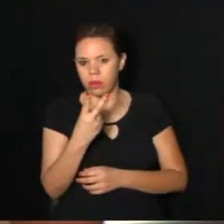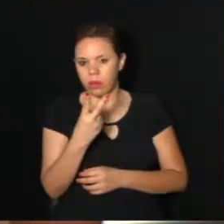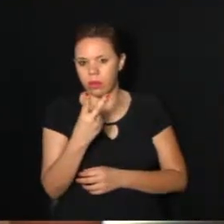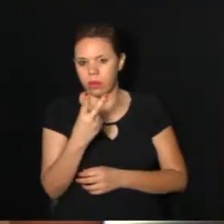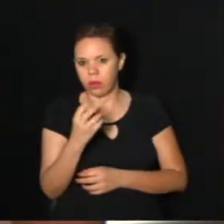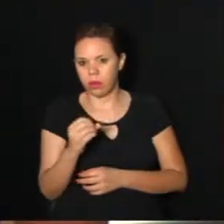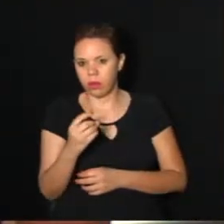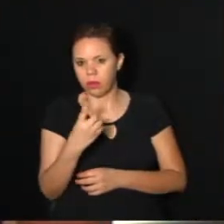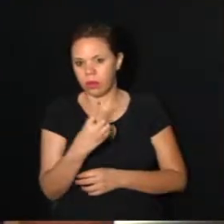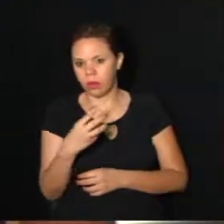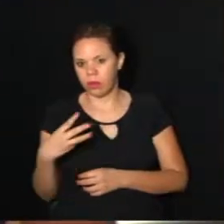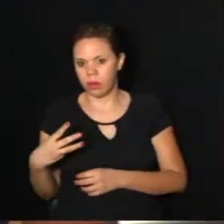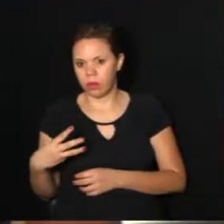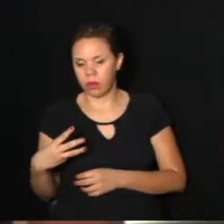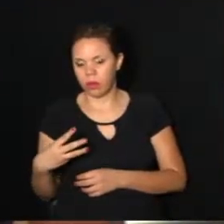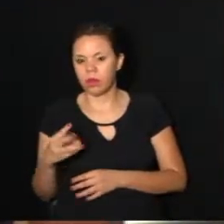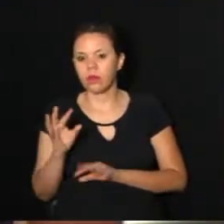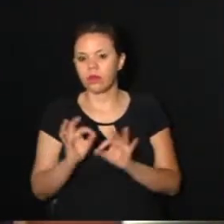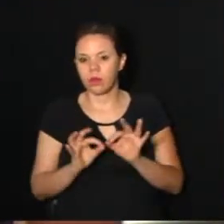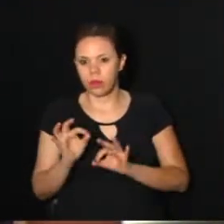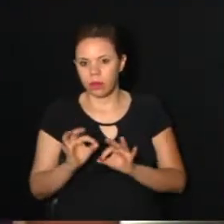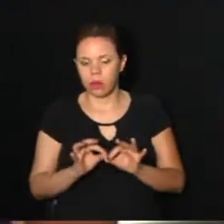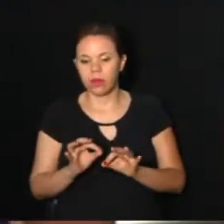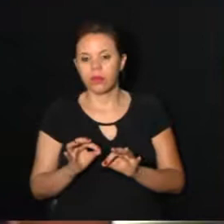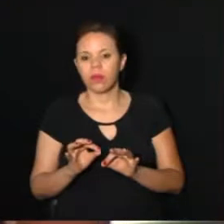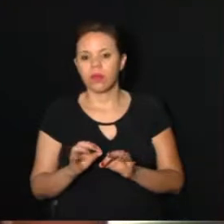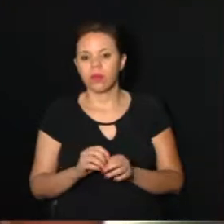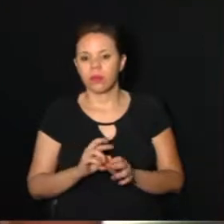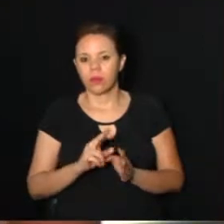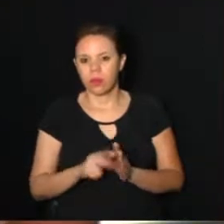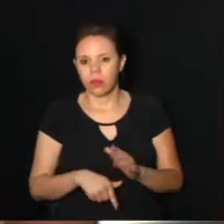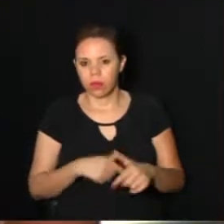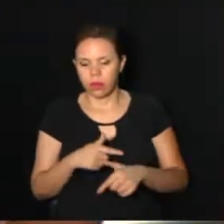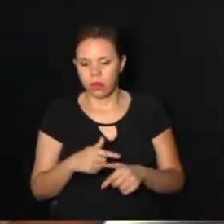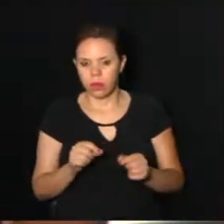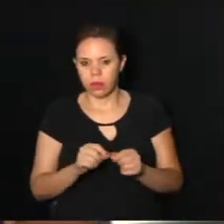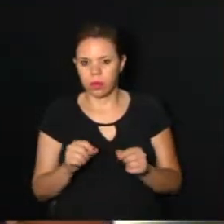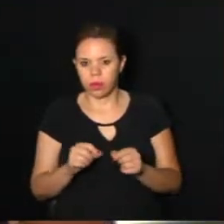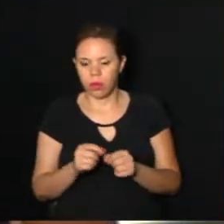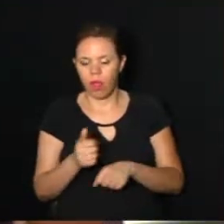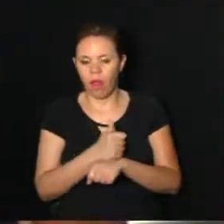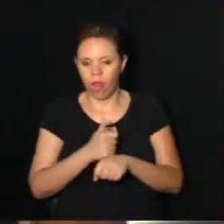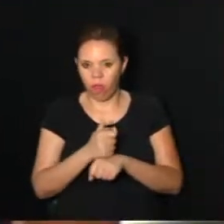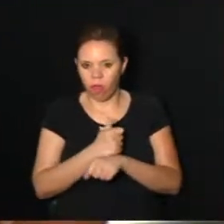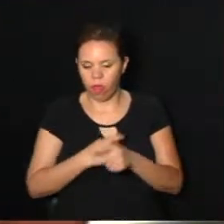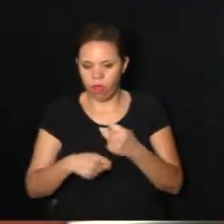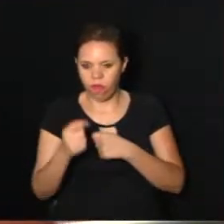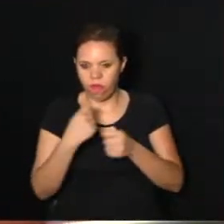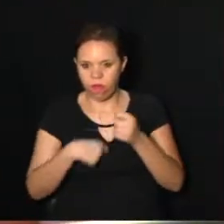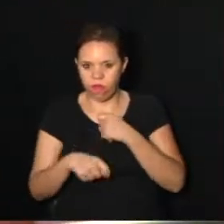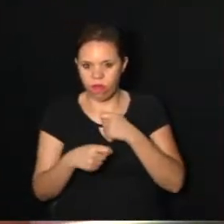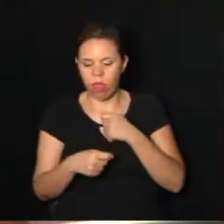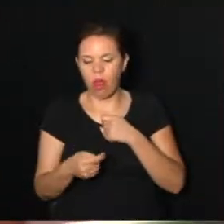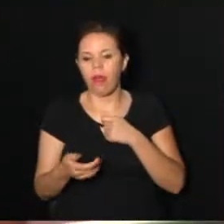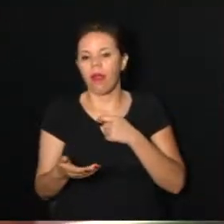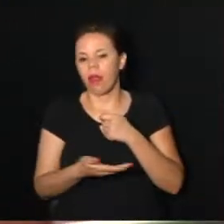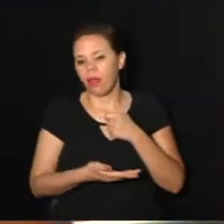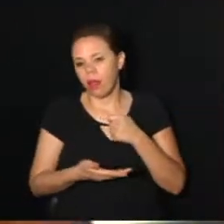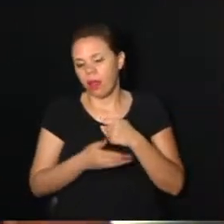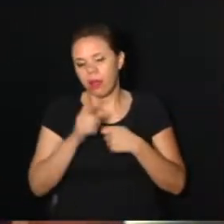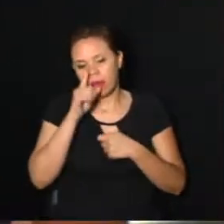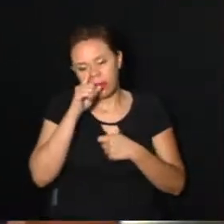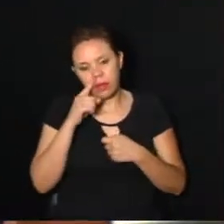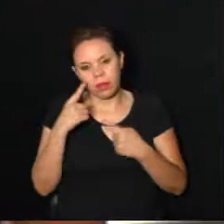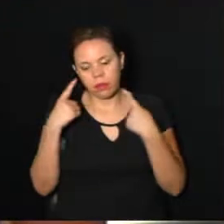2133, que foi regulamentada subcategorias das atividades econômicas, tanto de baixo risco, como